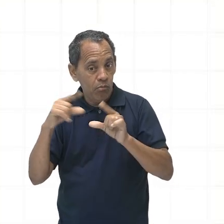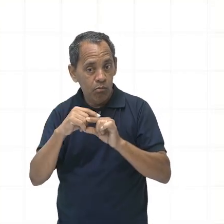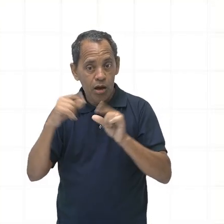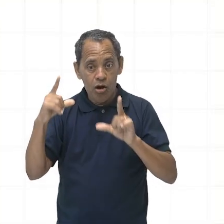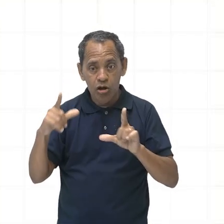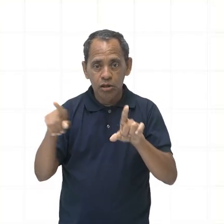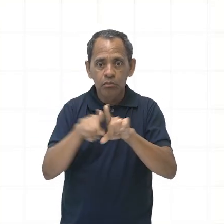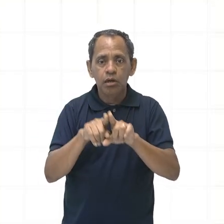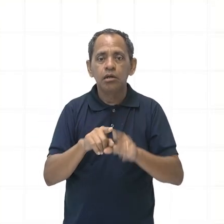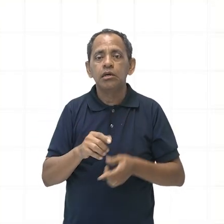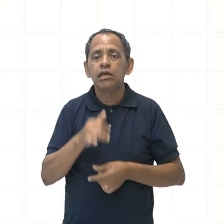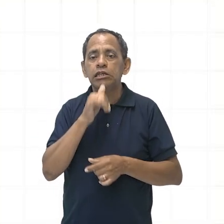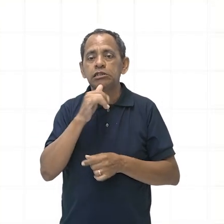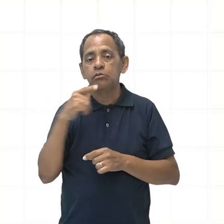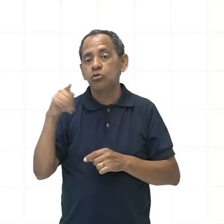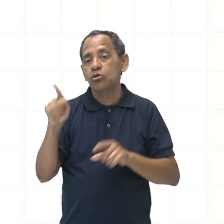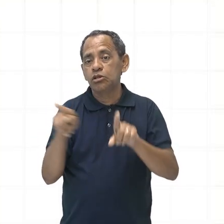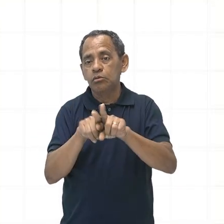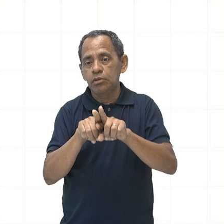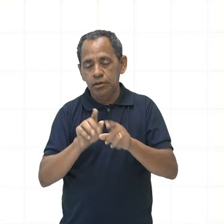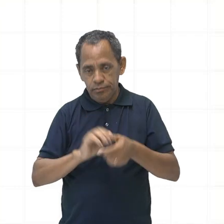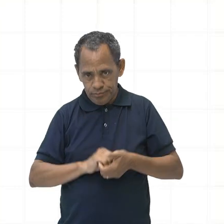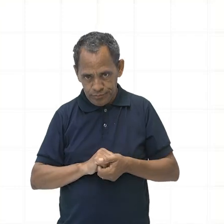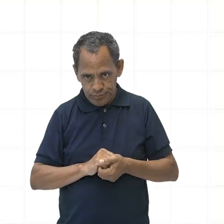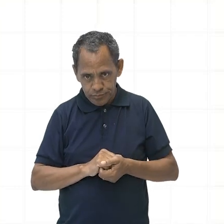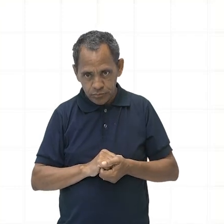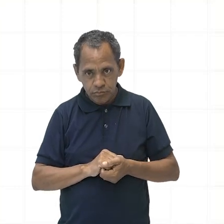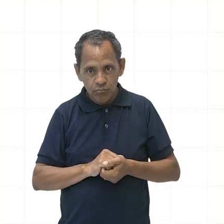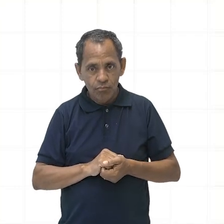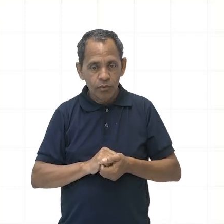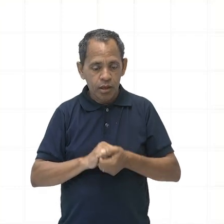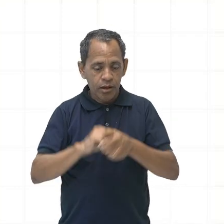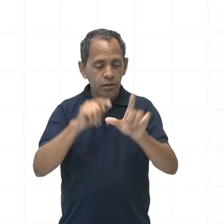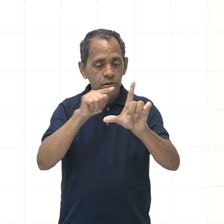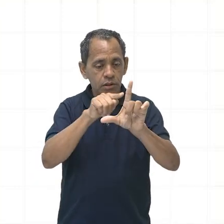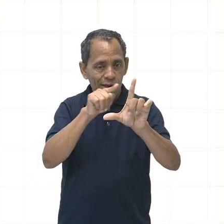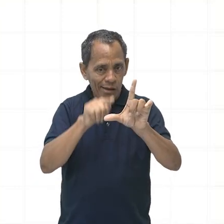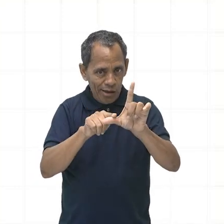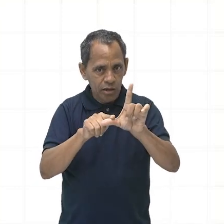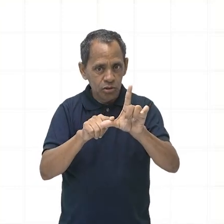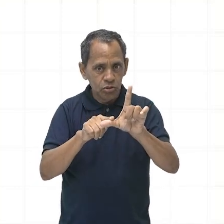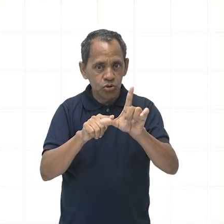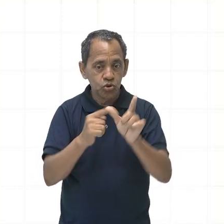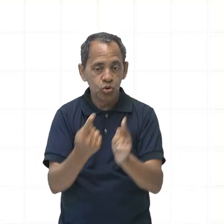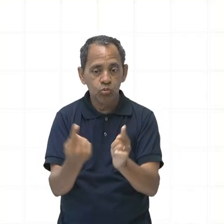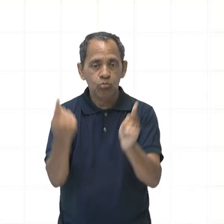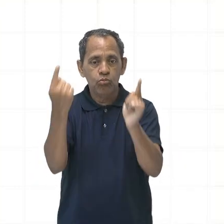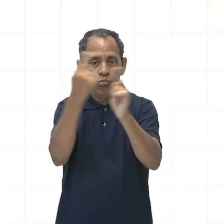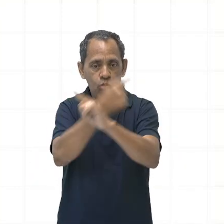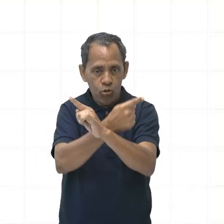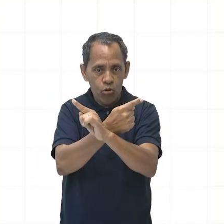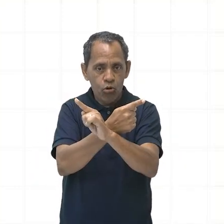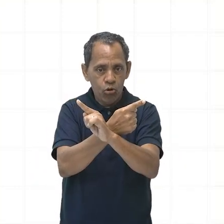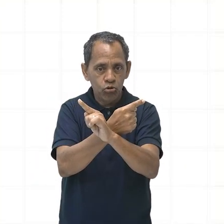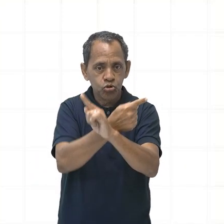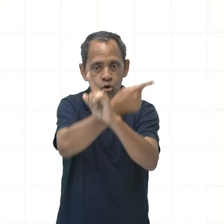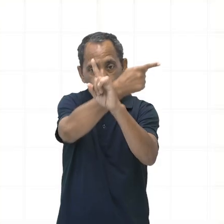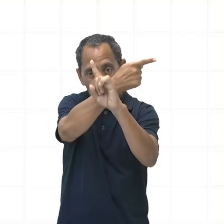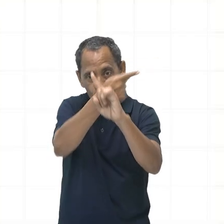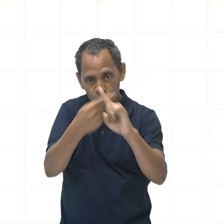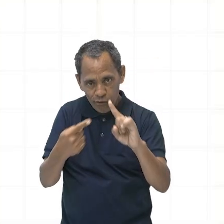caso aí que são ângulos que são opostos por um vértice. Então, ele tem o caso de